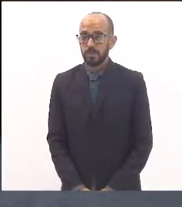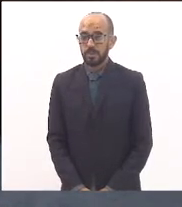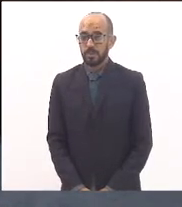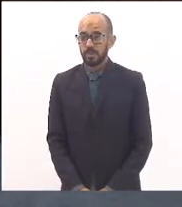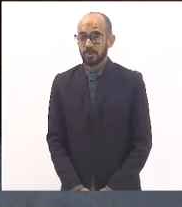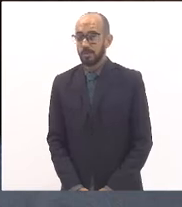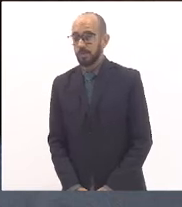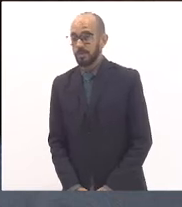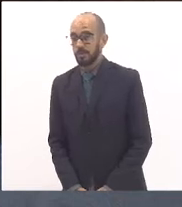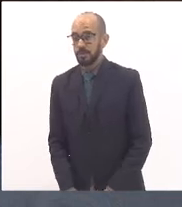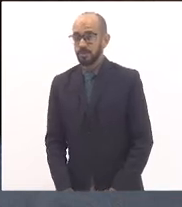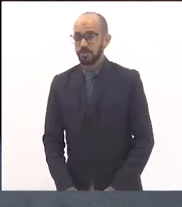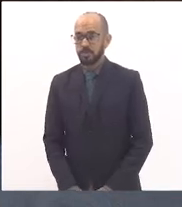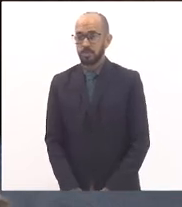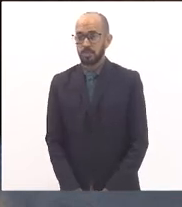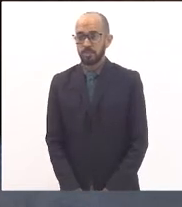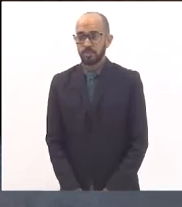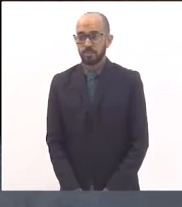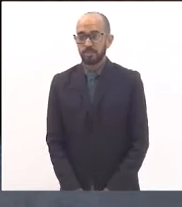G1